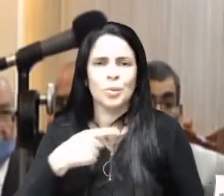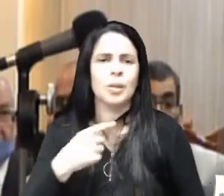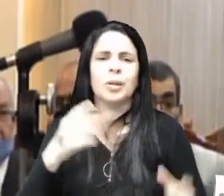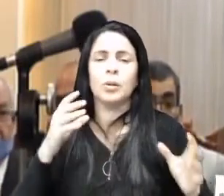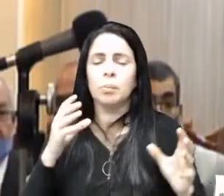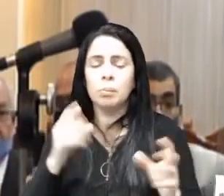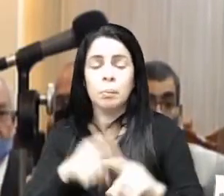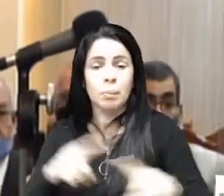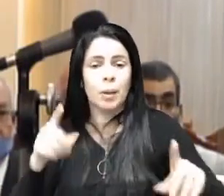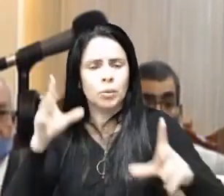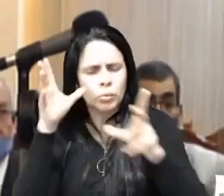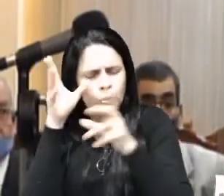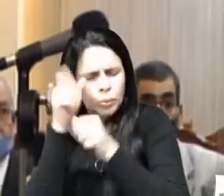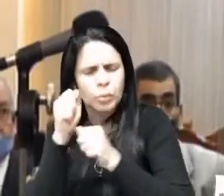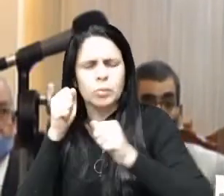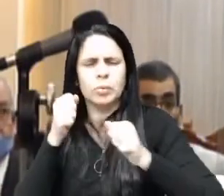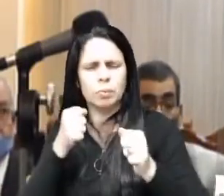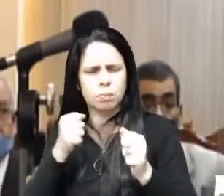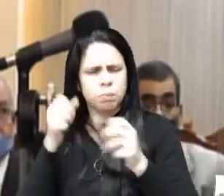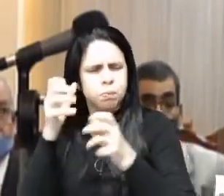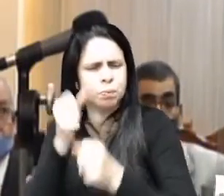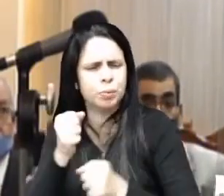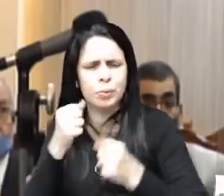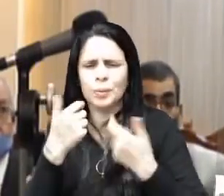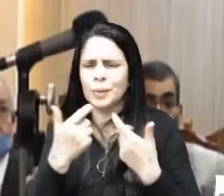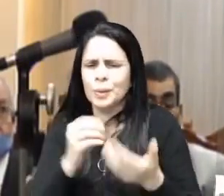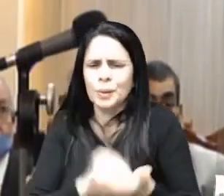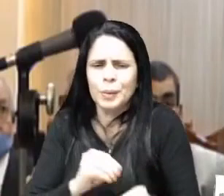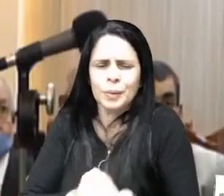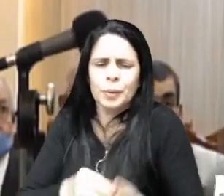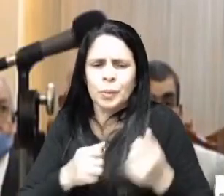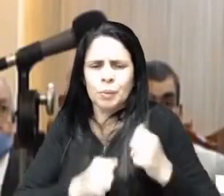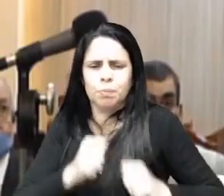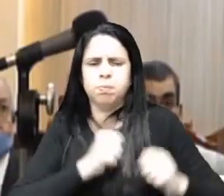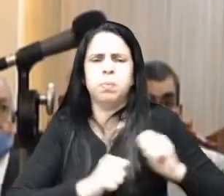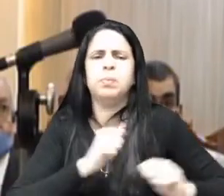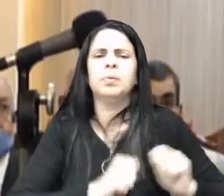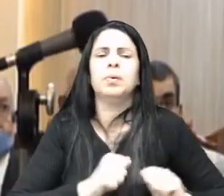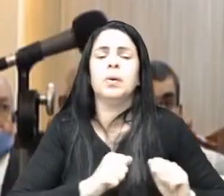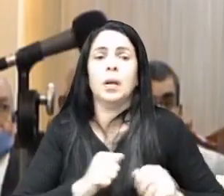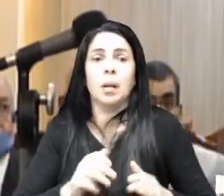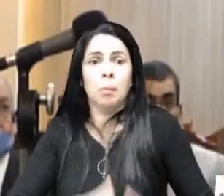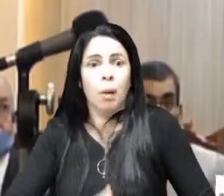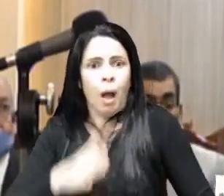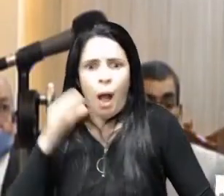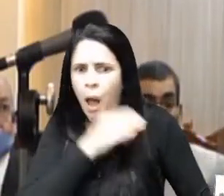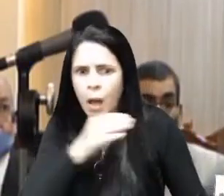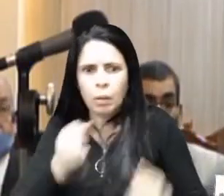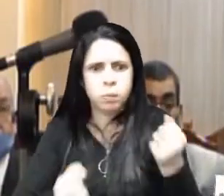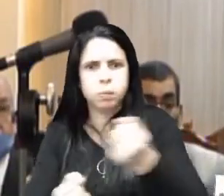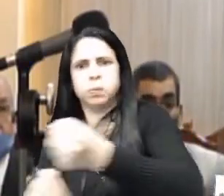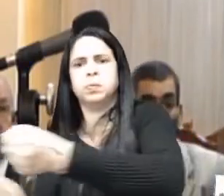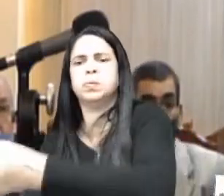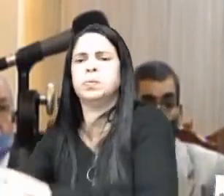sono vai dominando, e daqui a pouco, irmãos, eu vi o carro indo para a contramão,